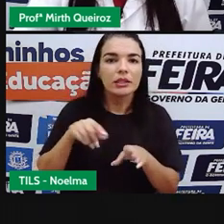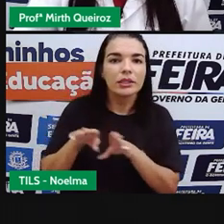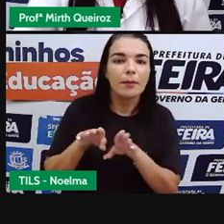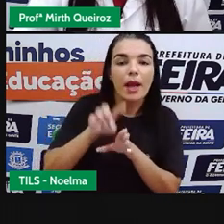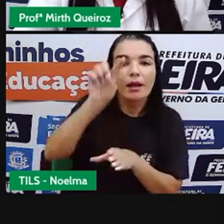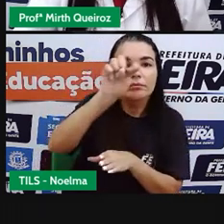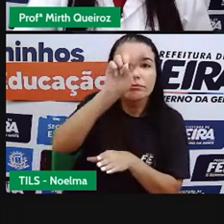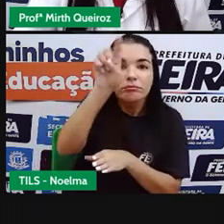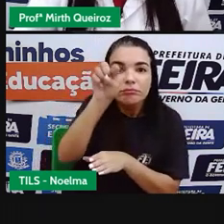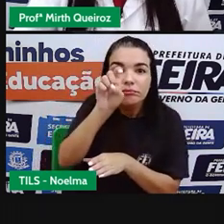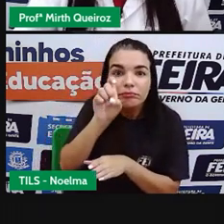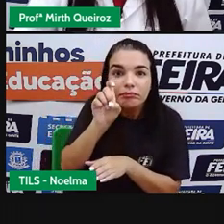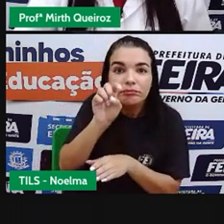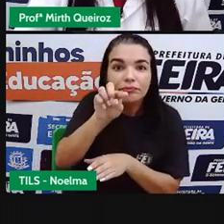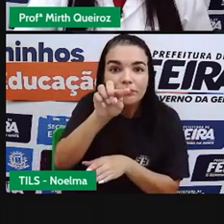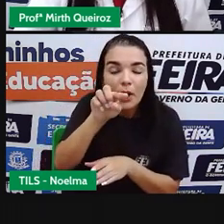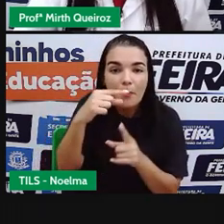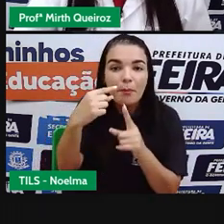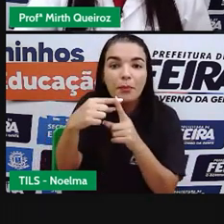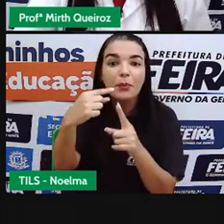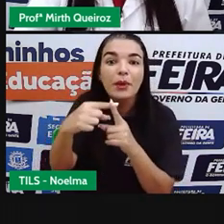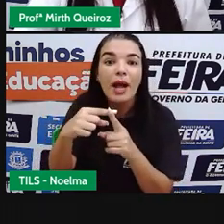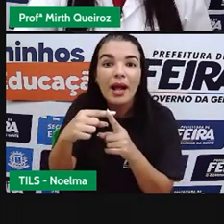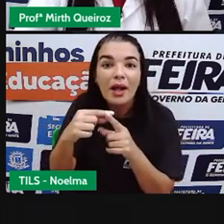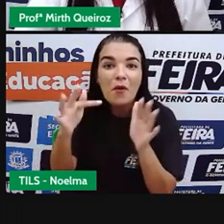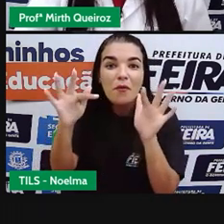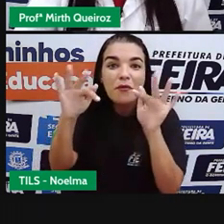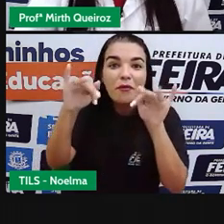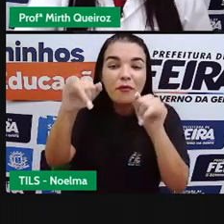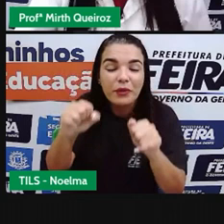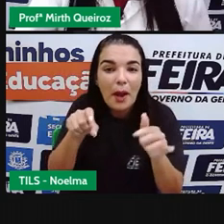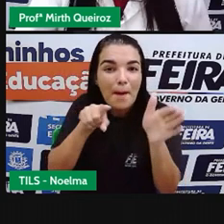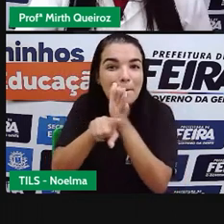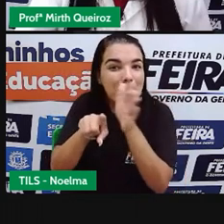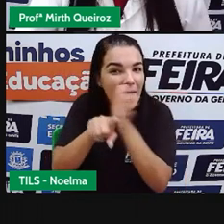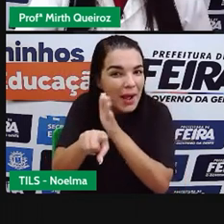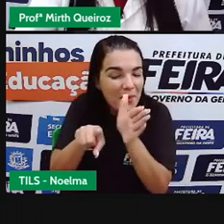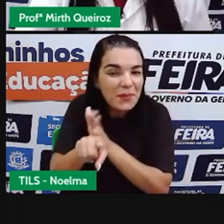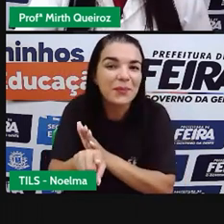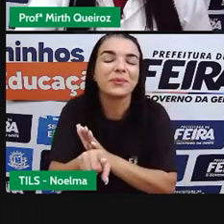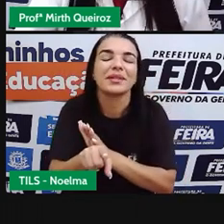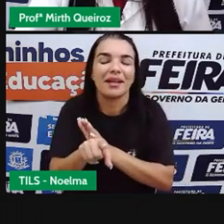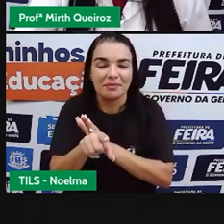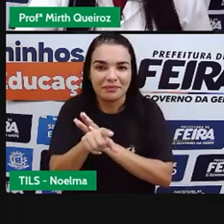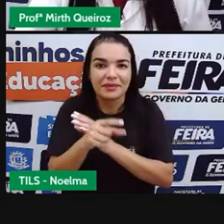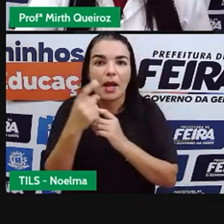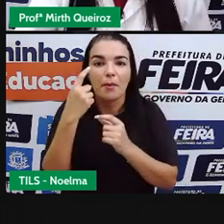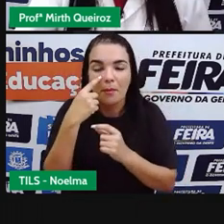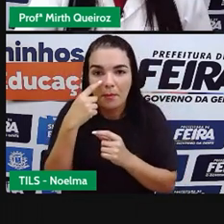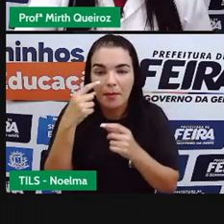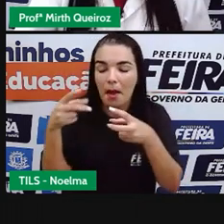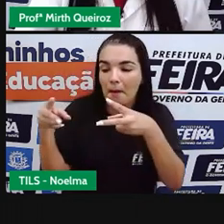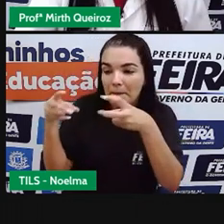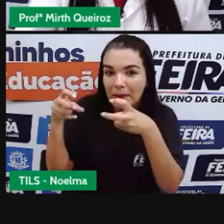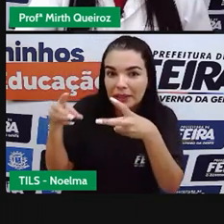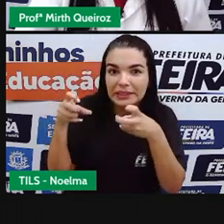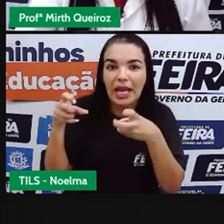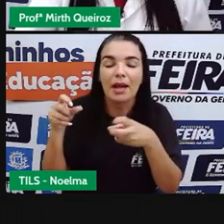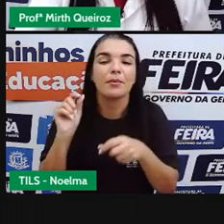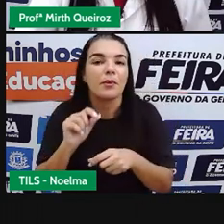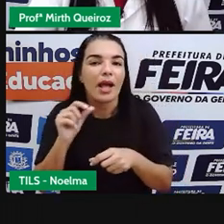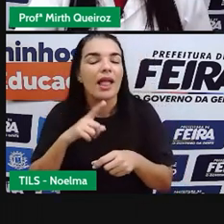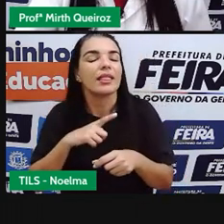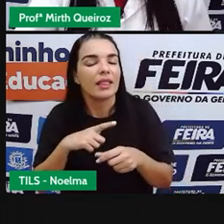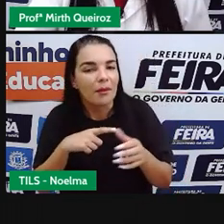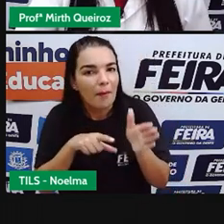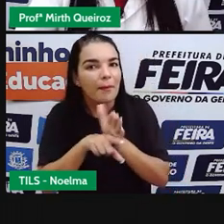interrogação aqui, ó, que é utilizado no final de perguntas, onde vai identificar aí, nós podemos identificar a partir desse sinal